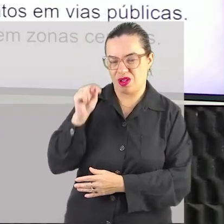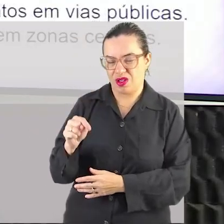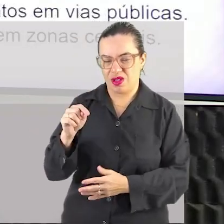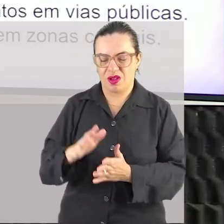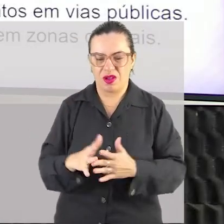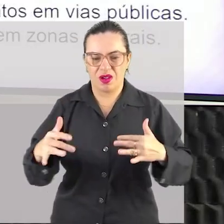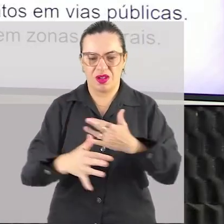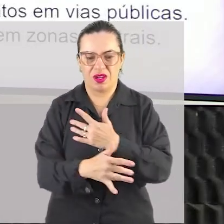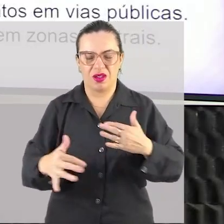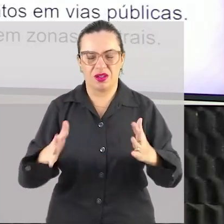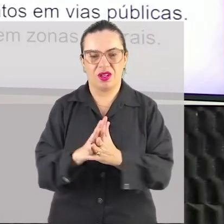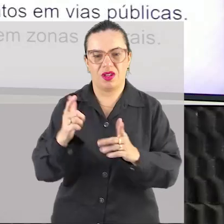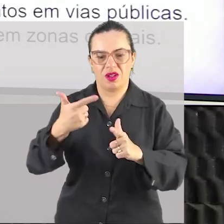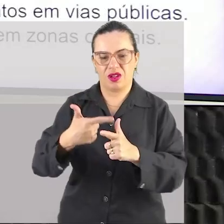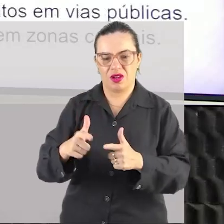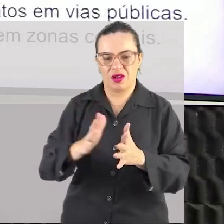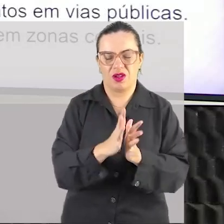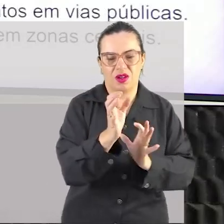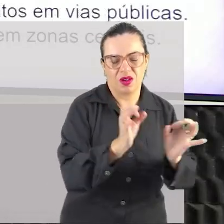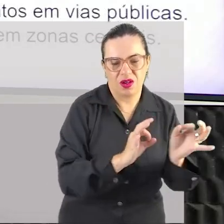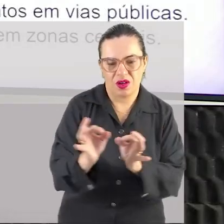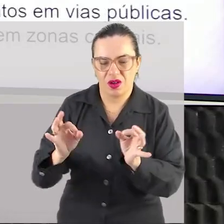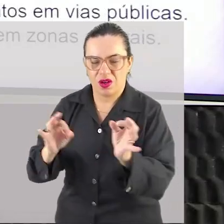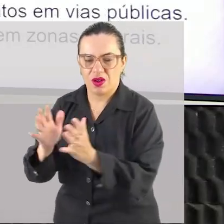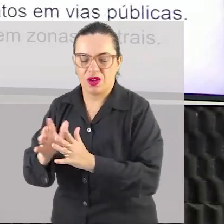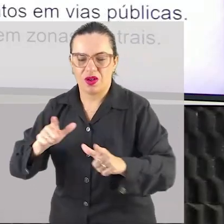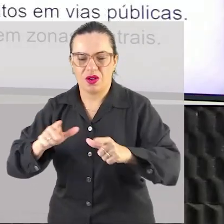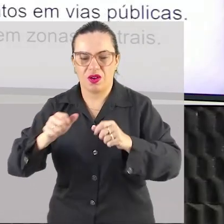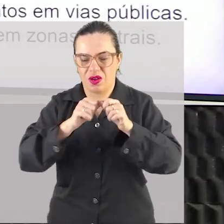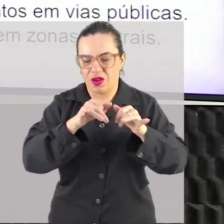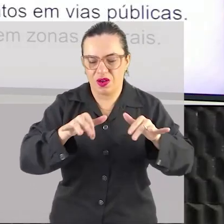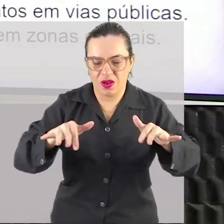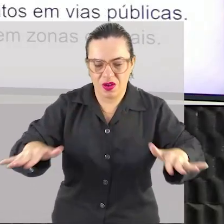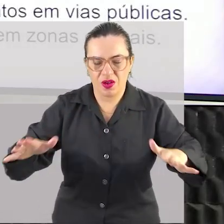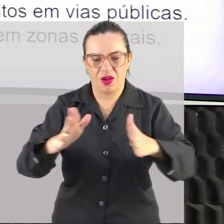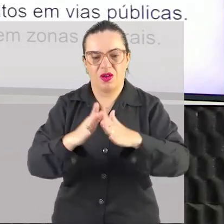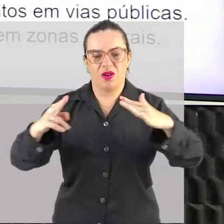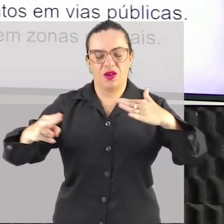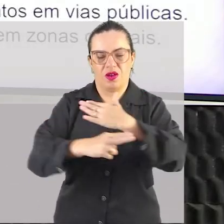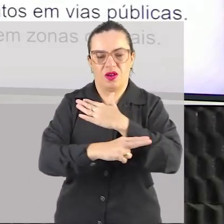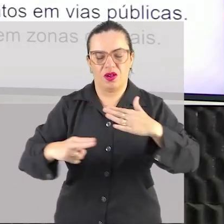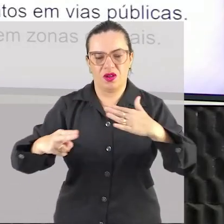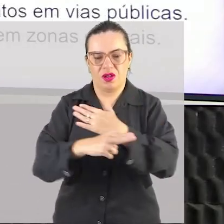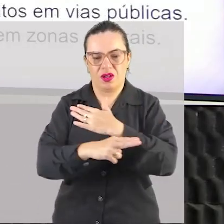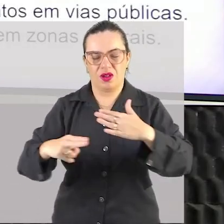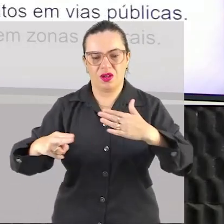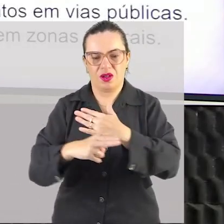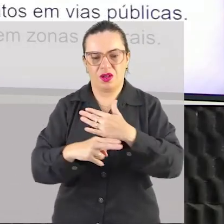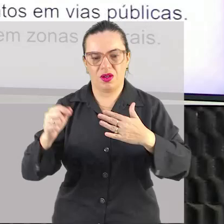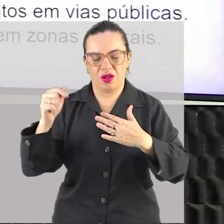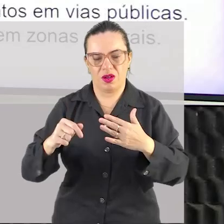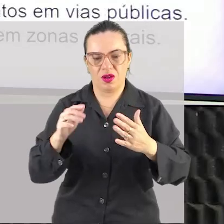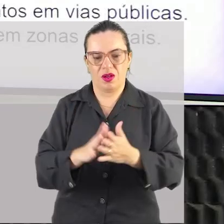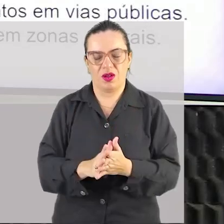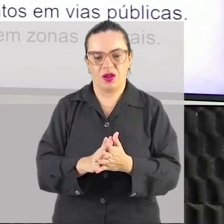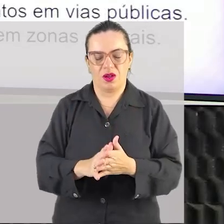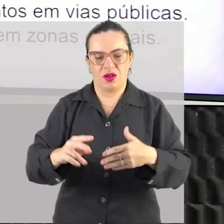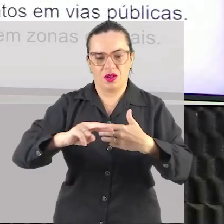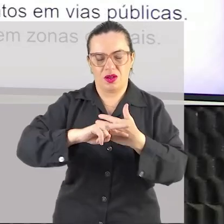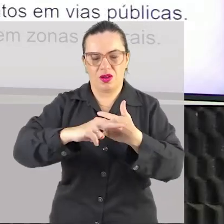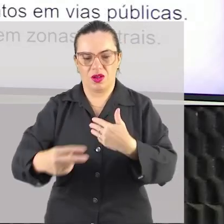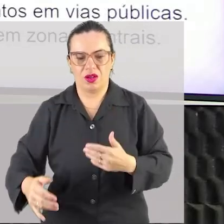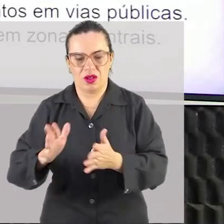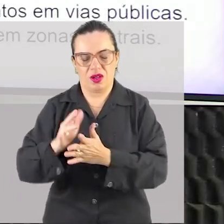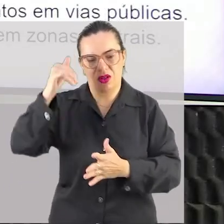ideal é você distribuir essa cadeia de empregos ao longo de Todo o espaço urbano e com isso evitar esses deslocamentos